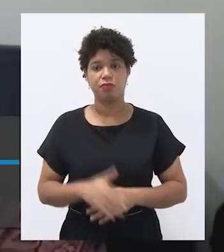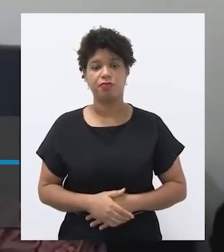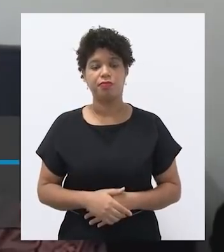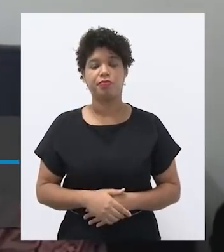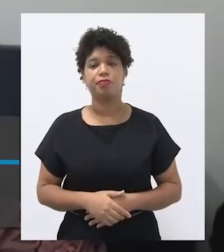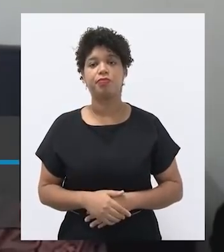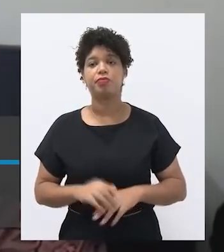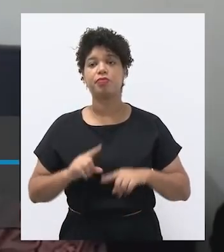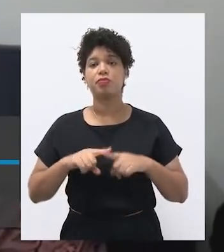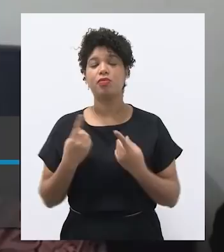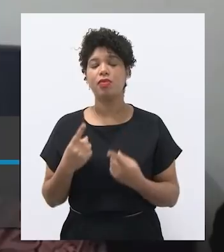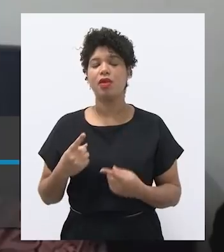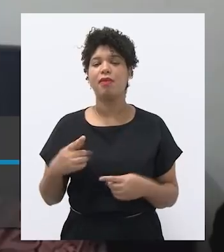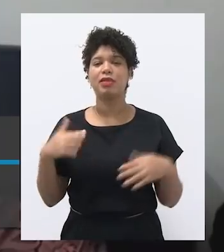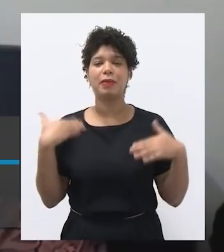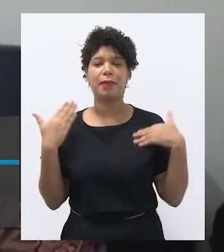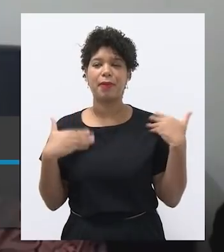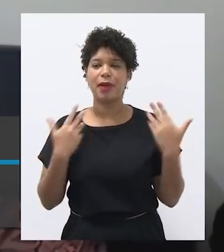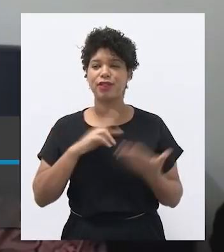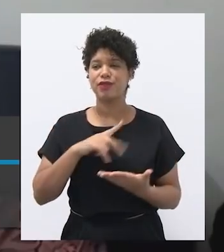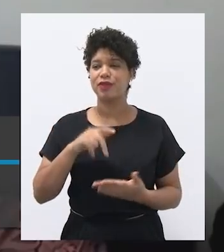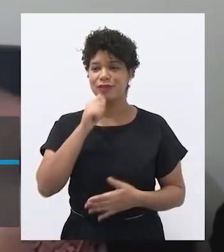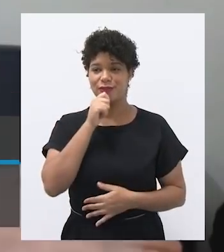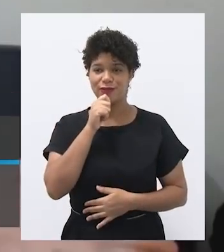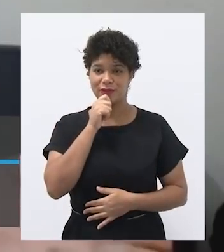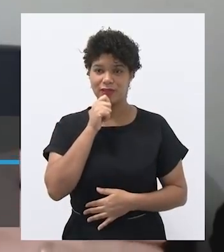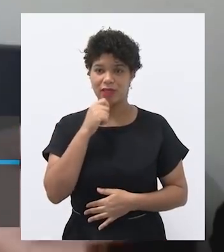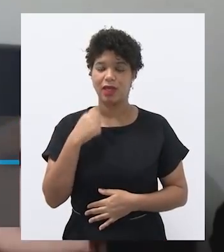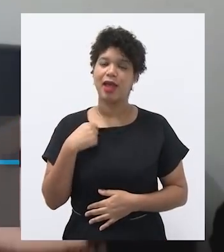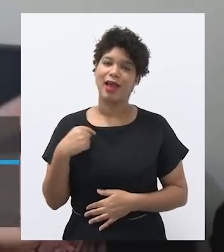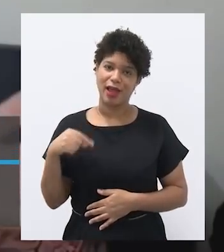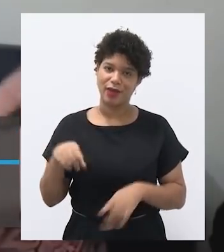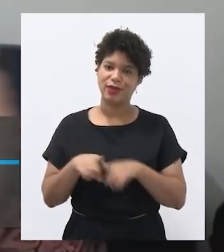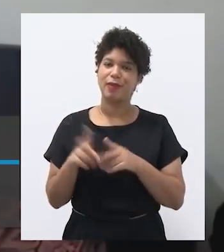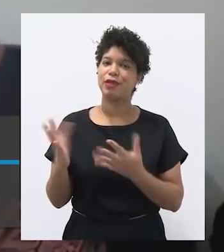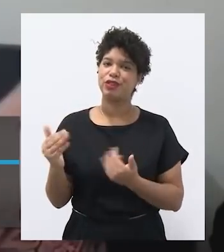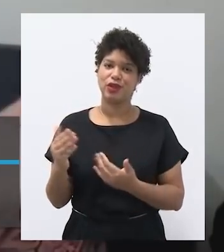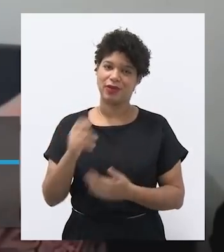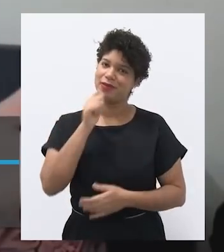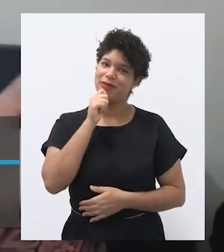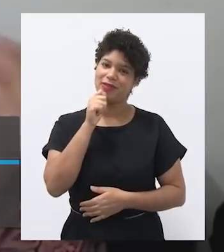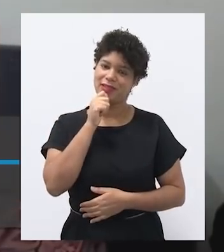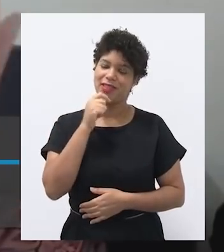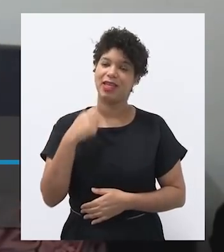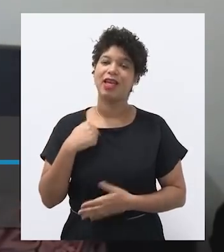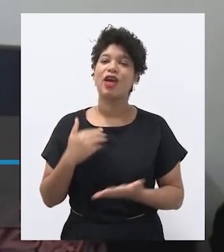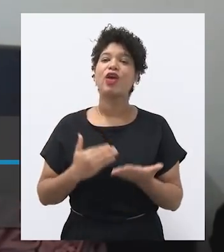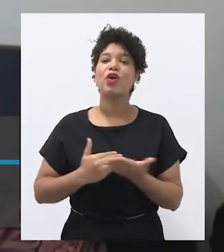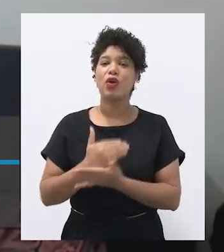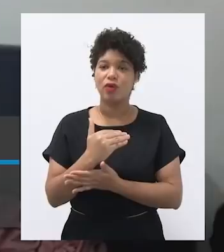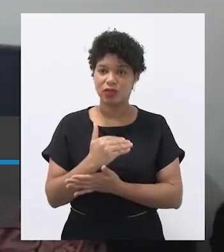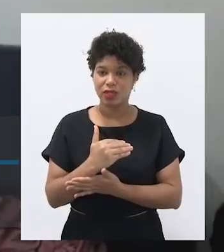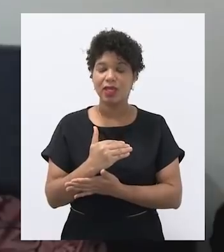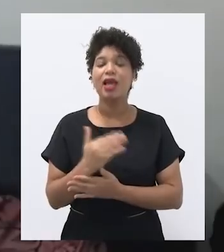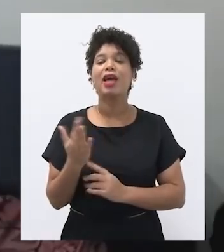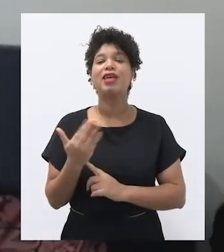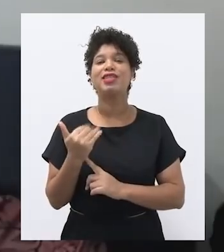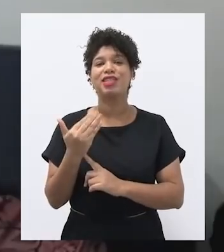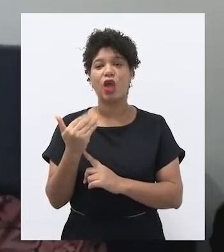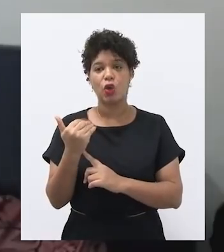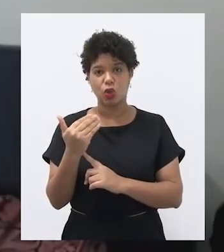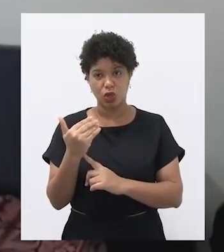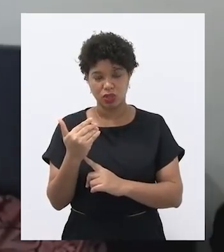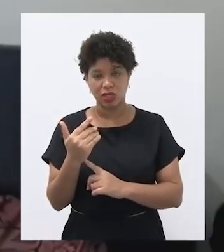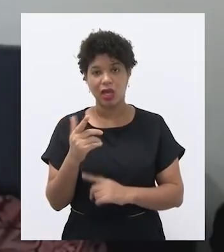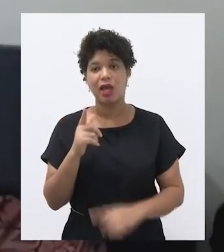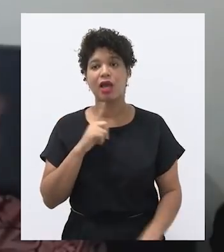pouco entretenimento, né? Então, assim, eu também já não sou tão mais novo, eu conheci bem aquela tecnologia antiga